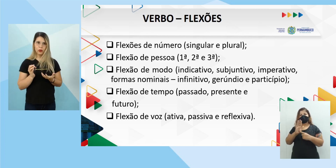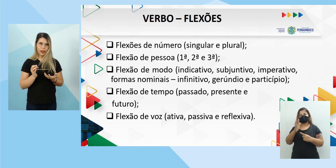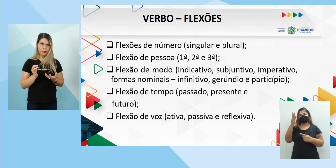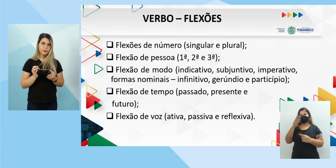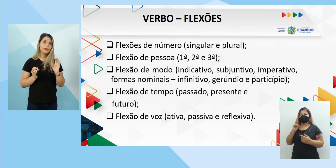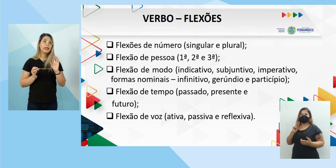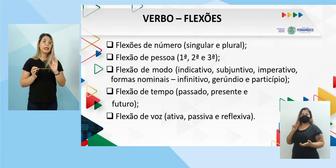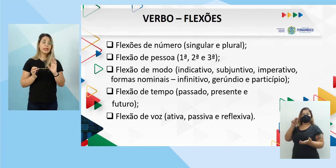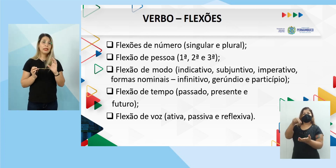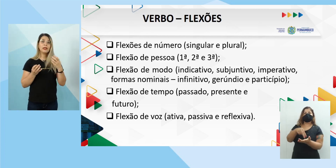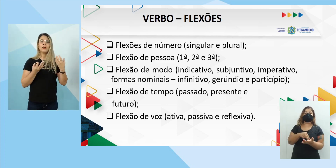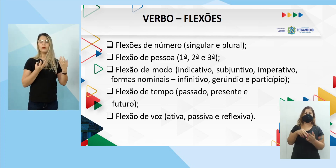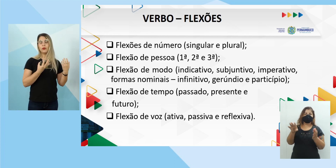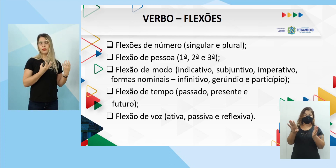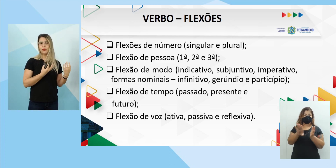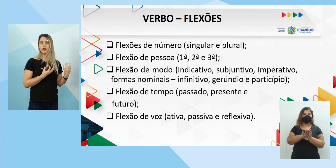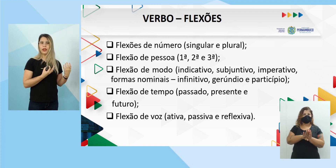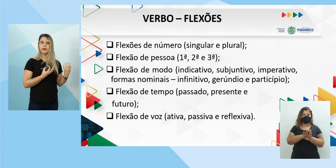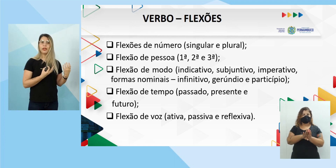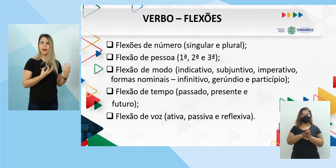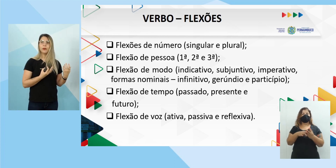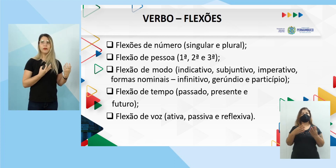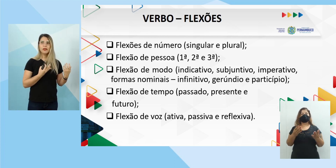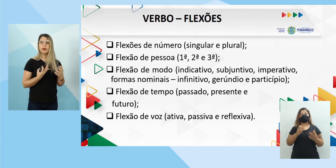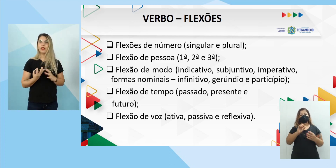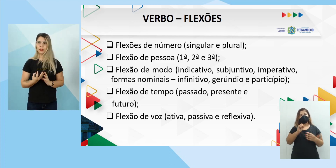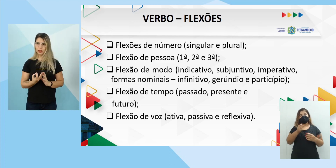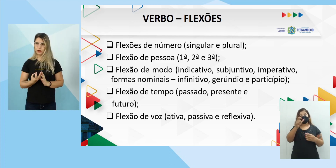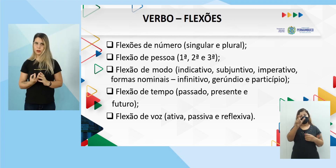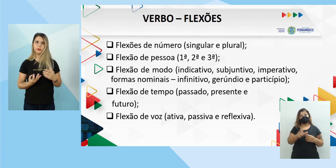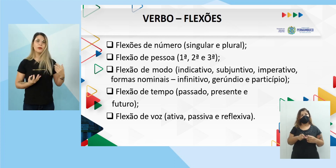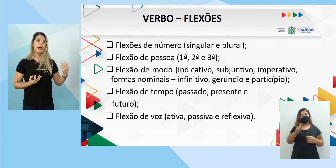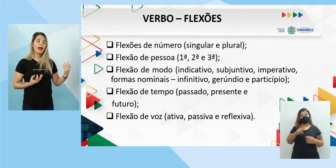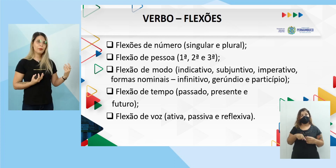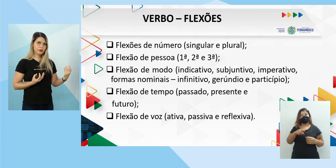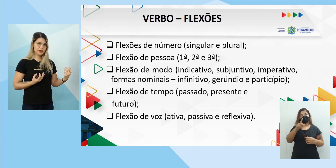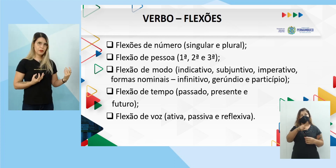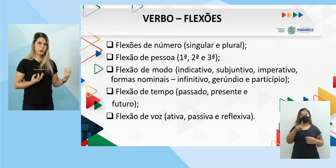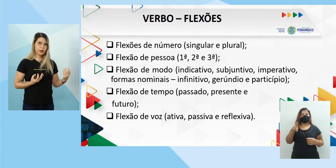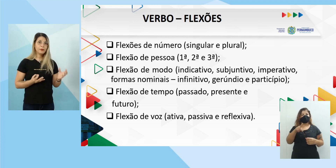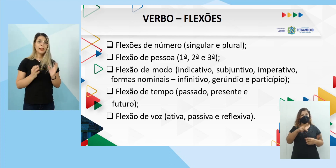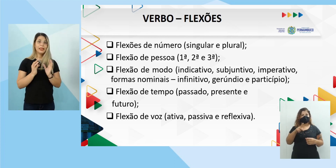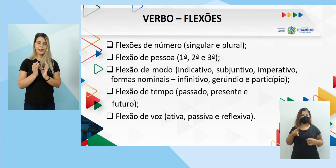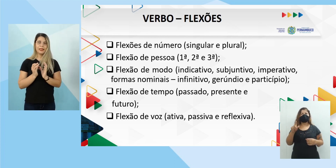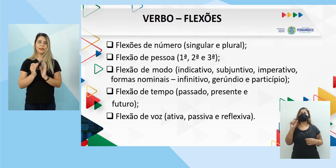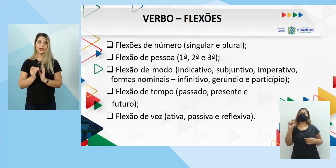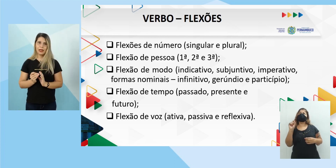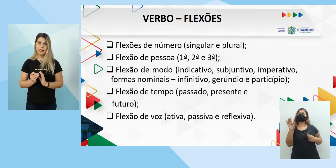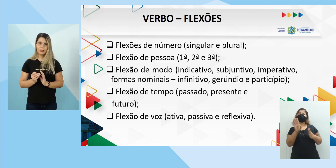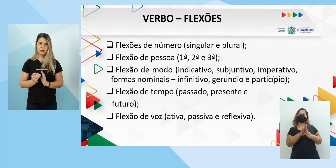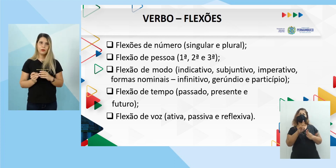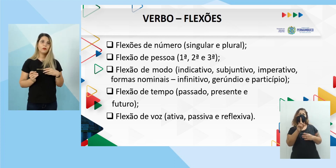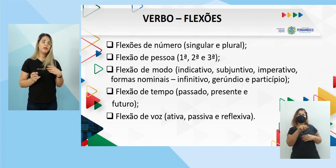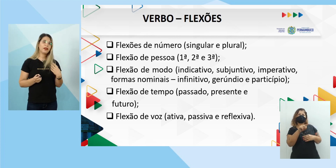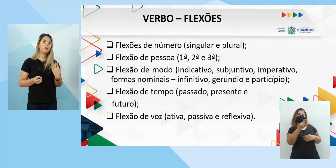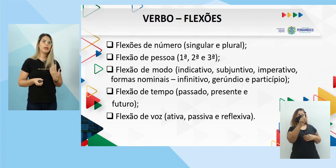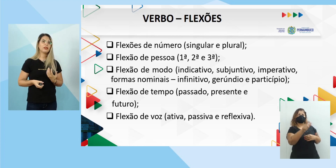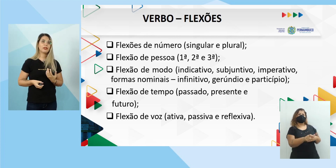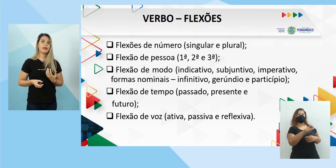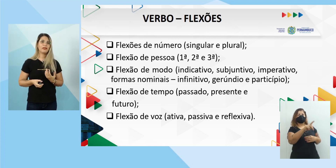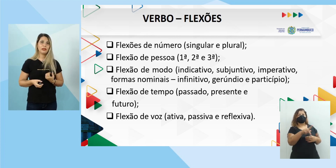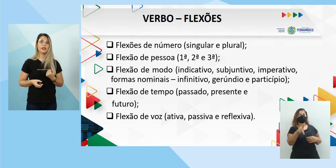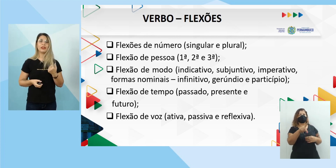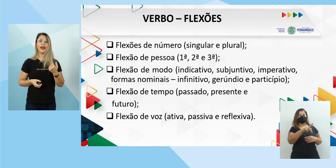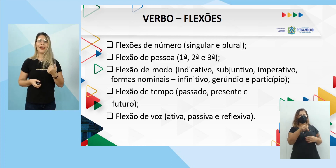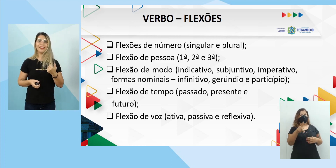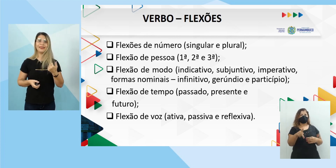algum lugar, e o sujeito, que é a professora. Quem chegou? A professora. Nesse caso, o verbo ele está